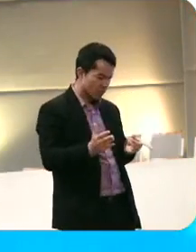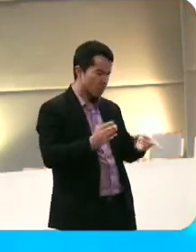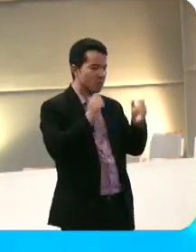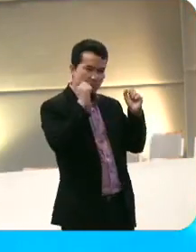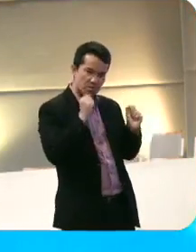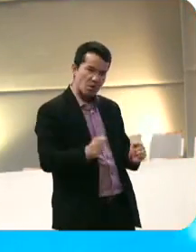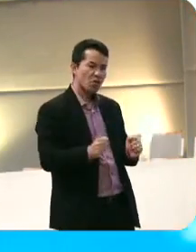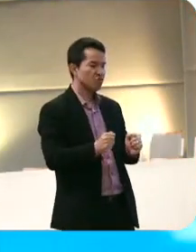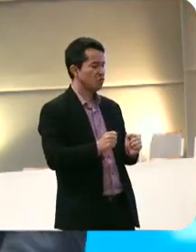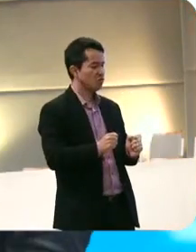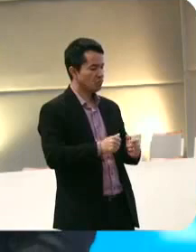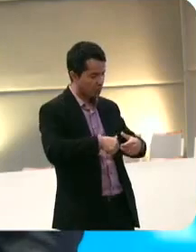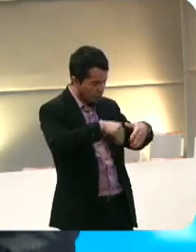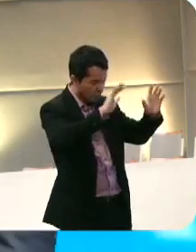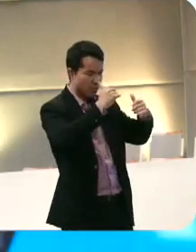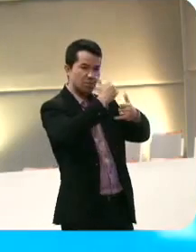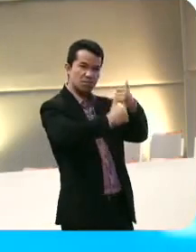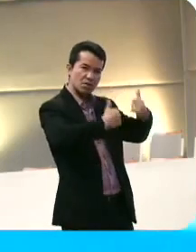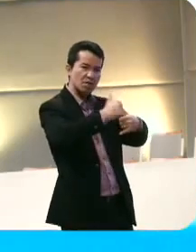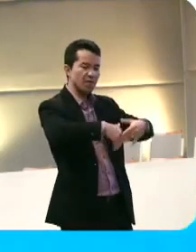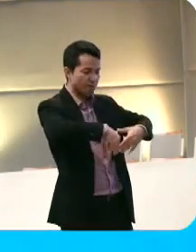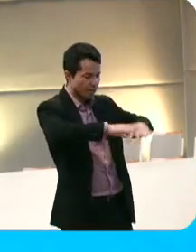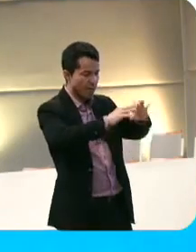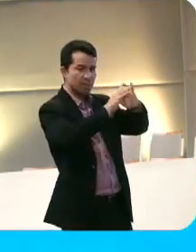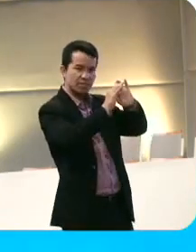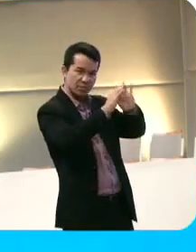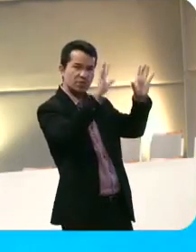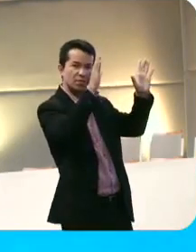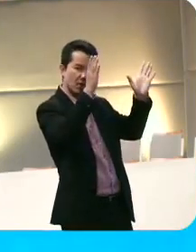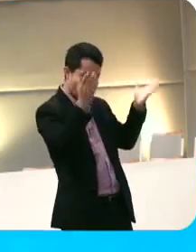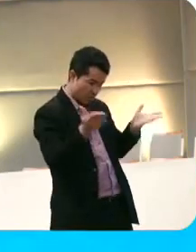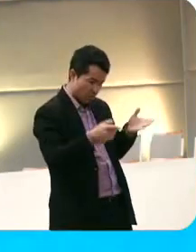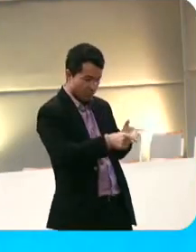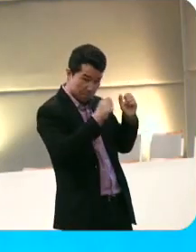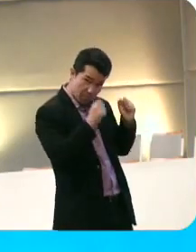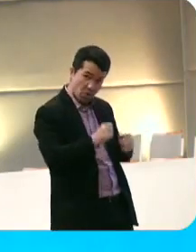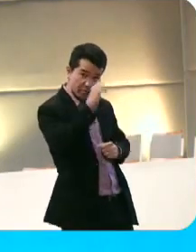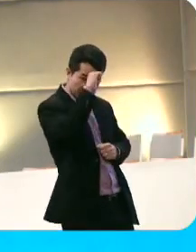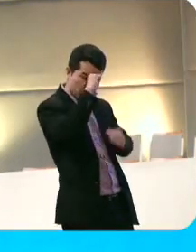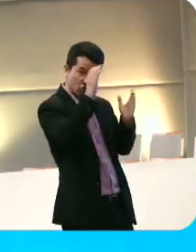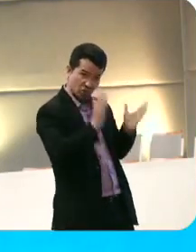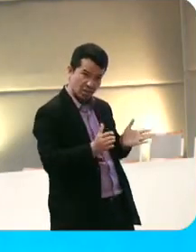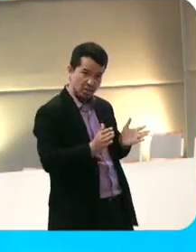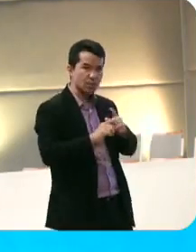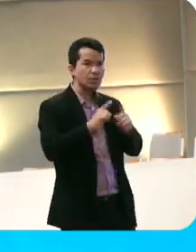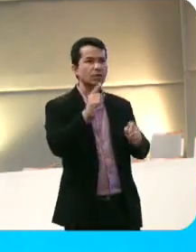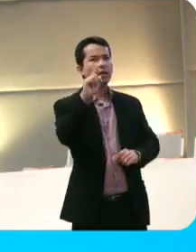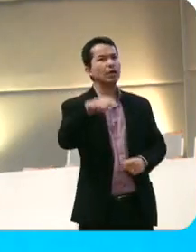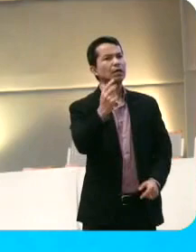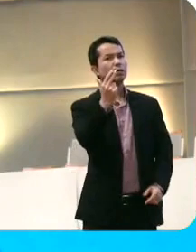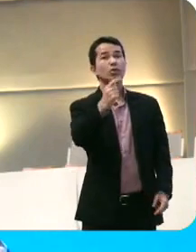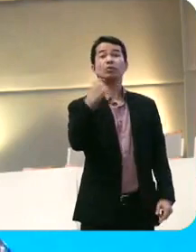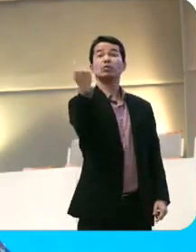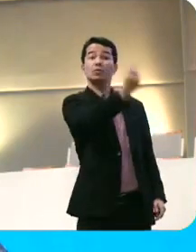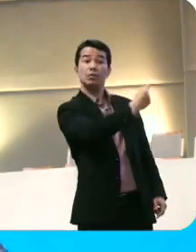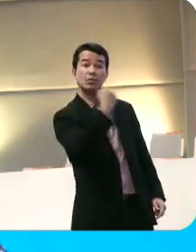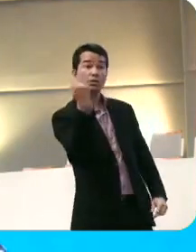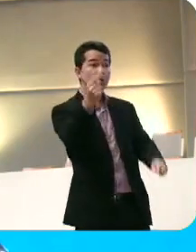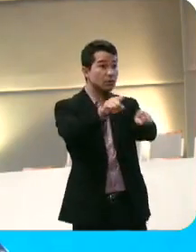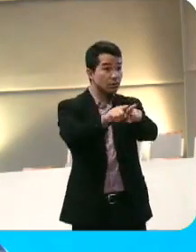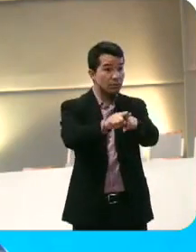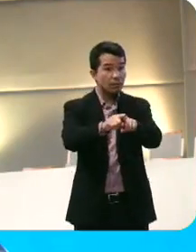existem entregas assim na nossa vida, que precisamos fazer. Existem entregas que são temporárias, mas